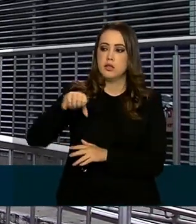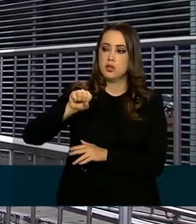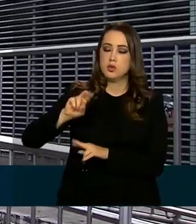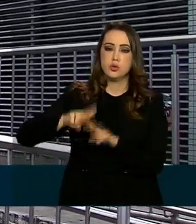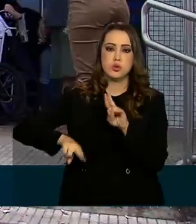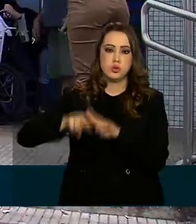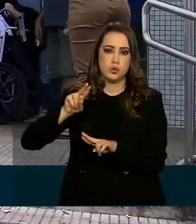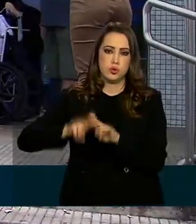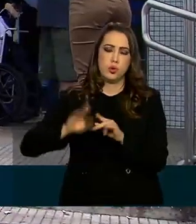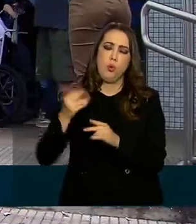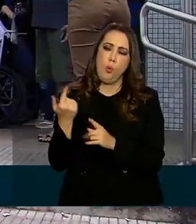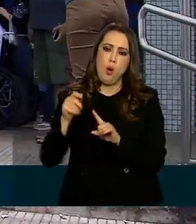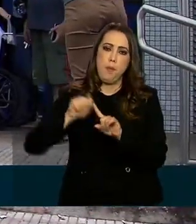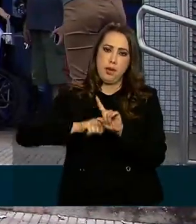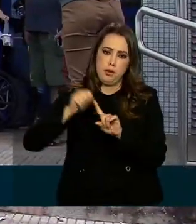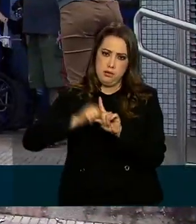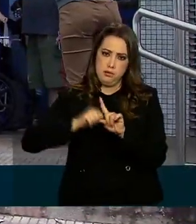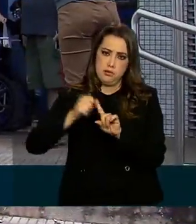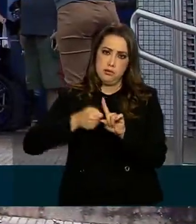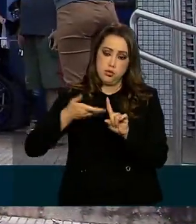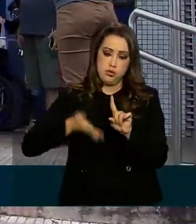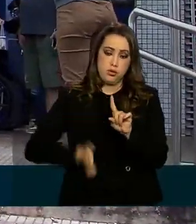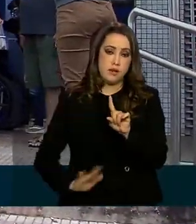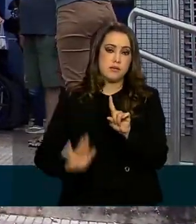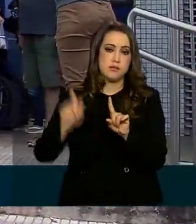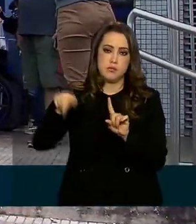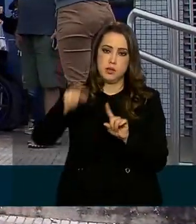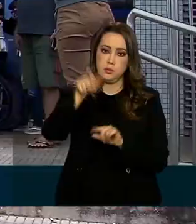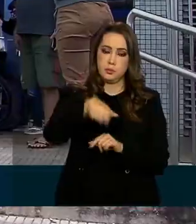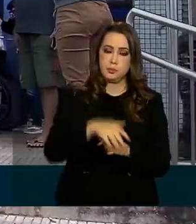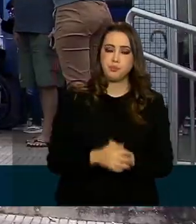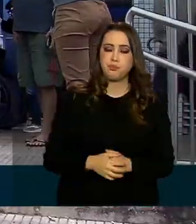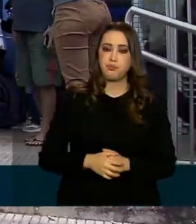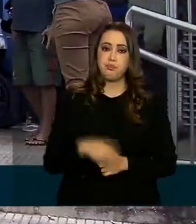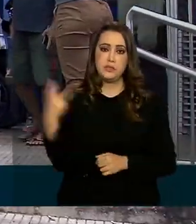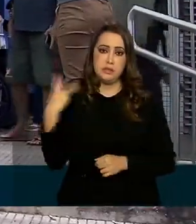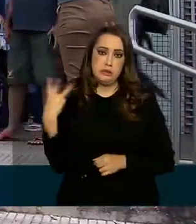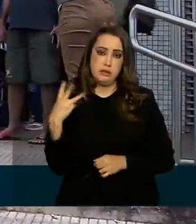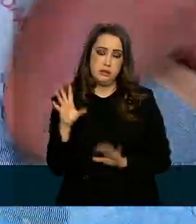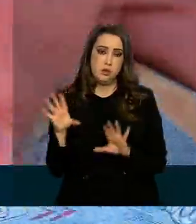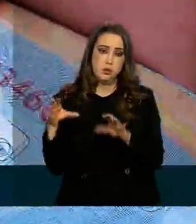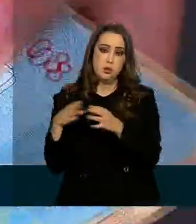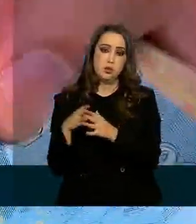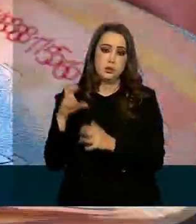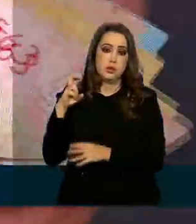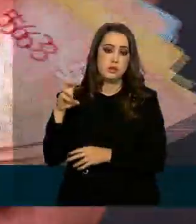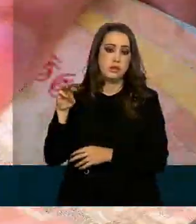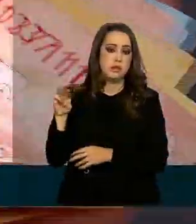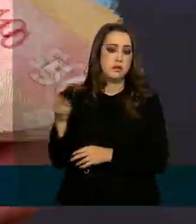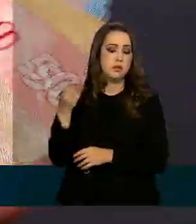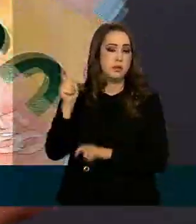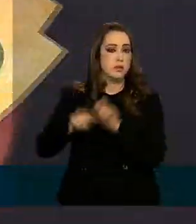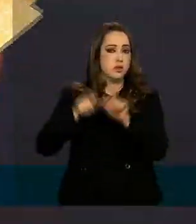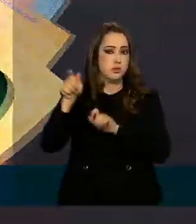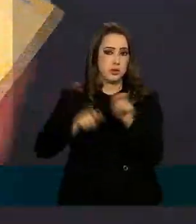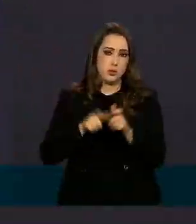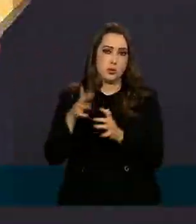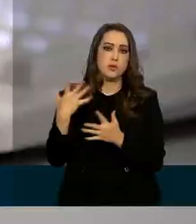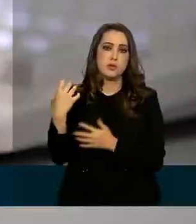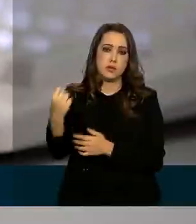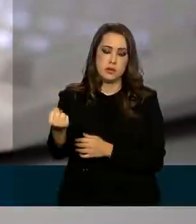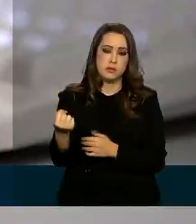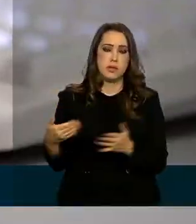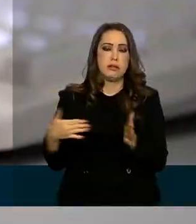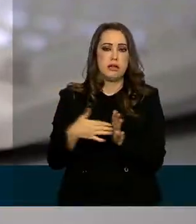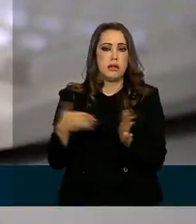segue o mês de aniversário do trabalhador. Nesse terceiro lote, quase 5 milhões de brasileiros vão receber o auxílio. Até o momento, a Caixa